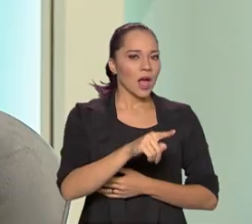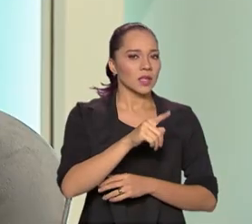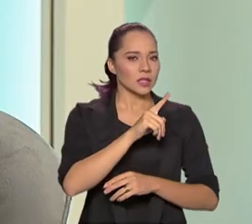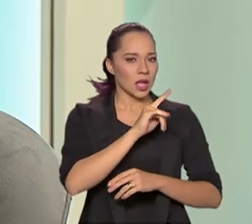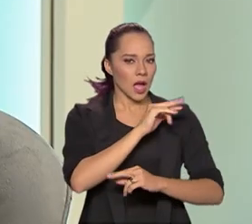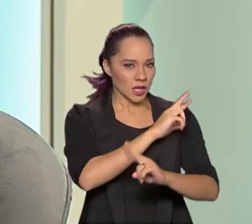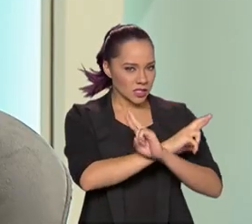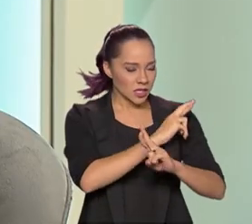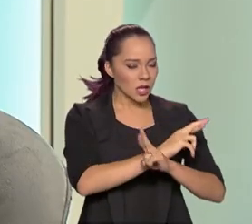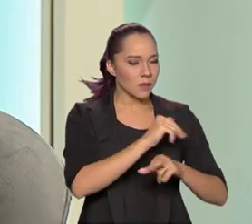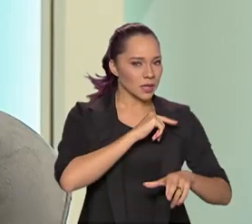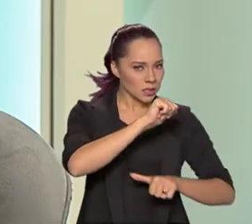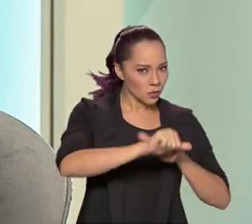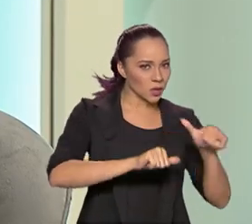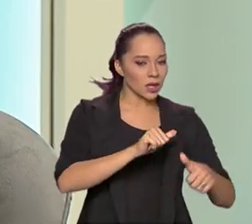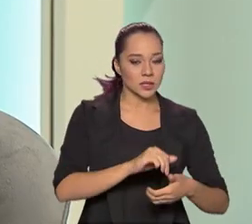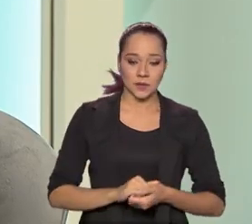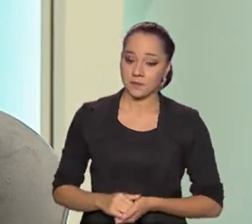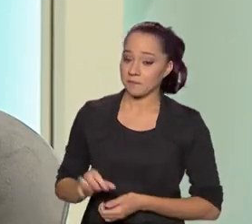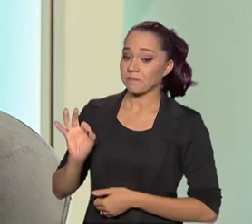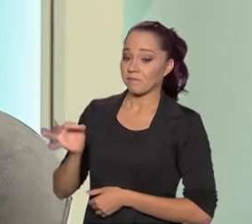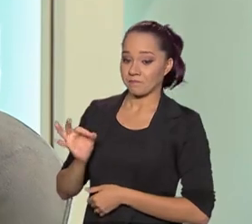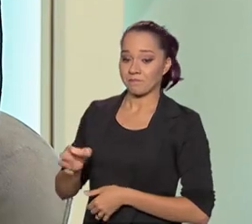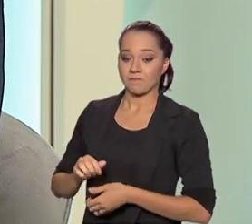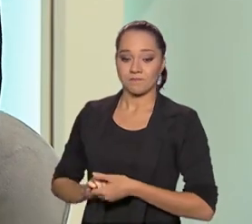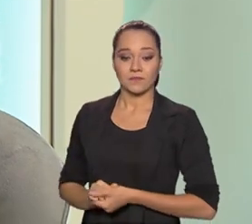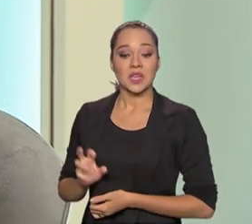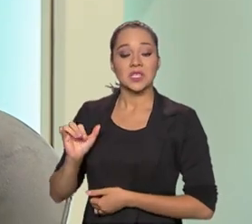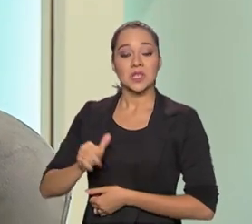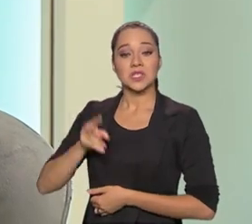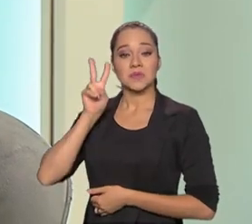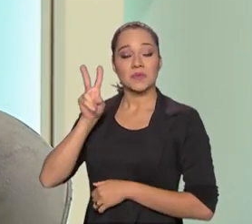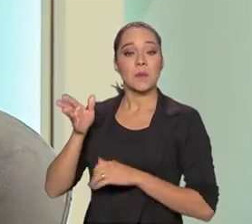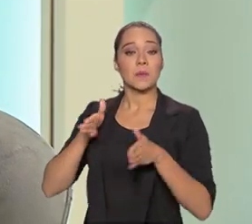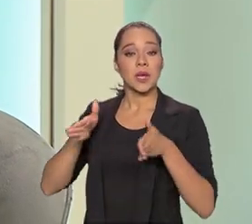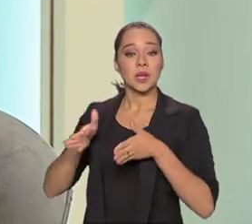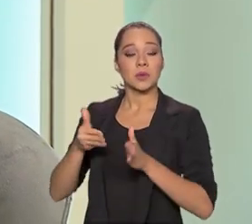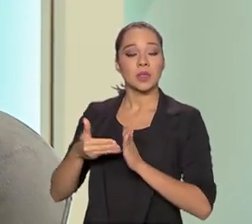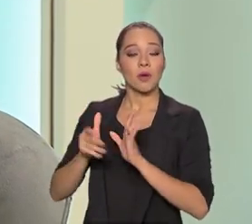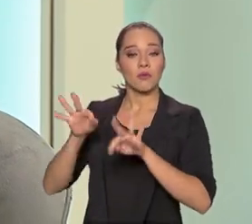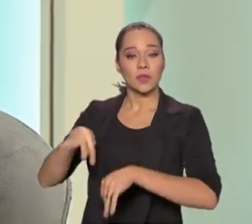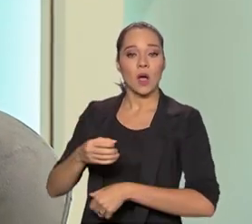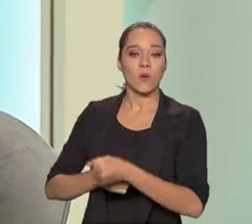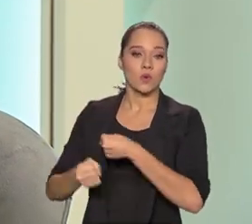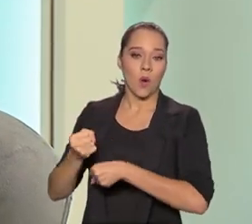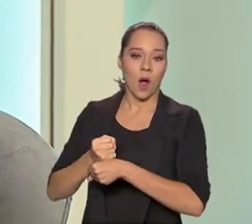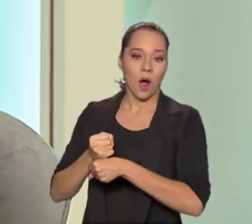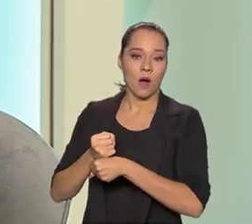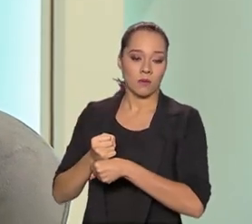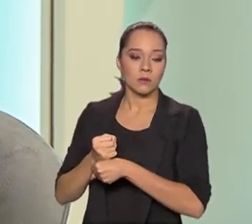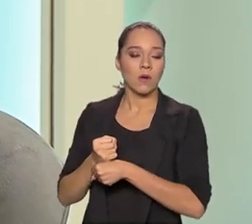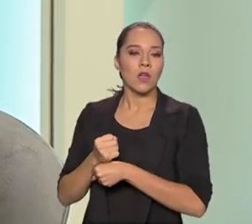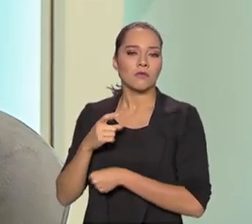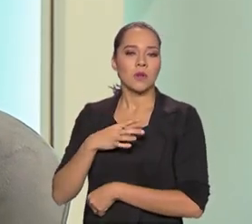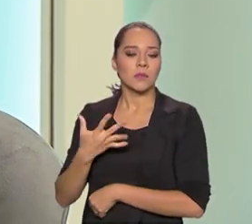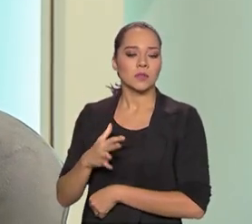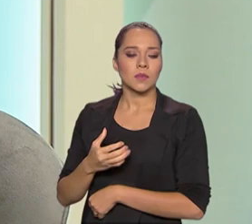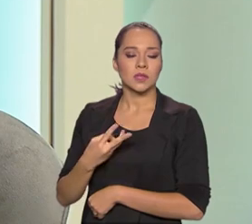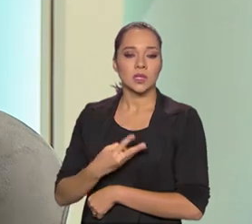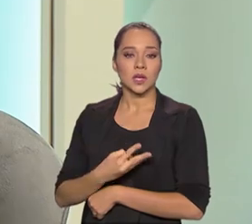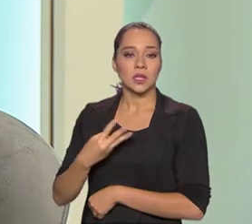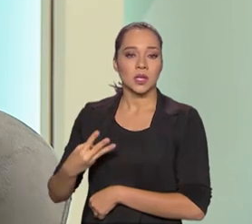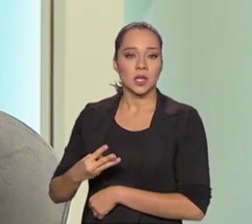para essa mudança? Sim, sem dúvida. Se nós considerarmos o período até o final do ano, foram em torno de